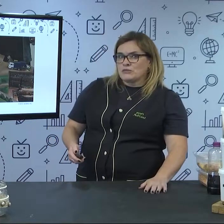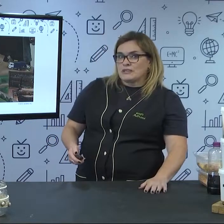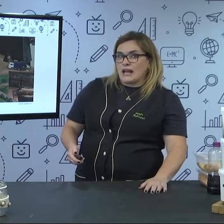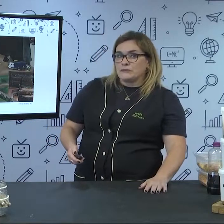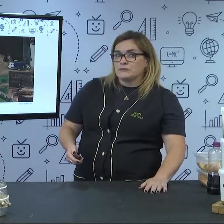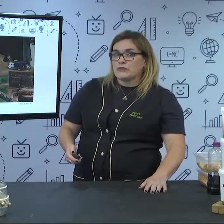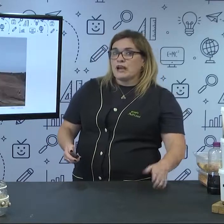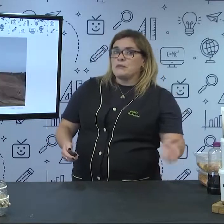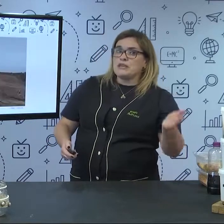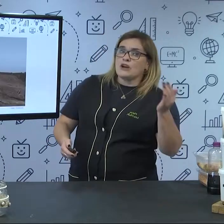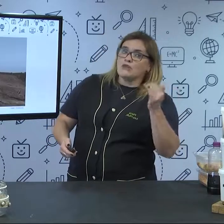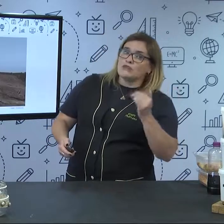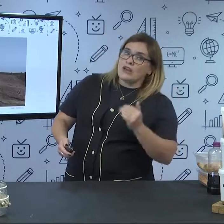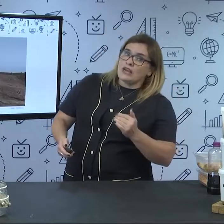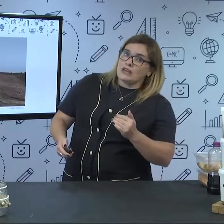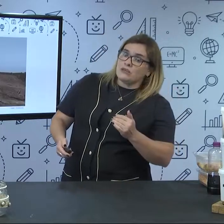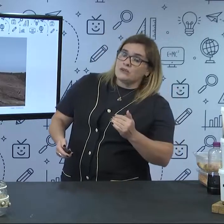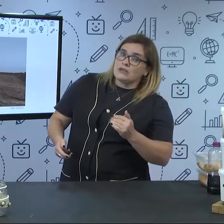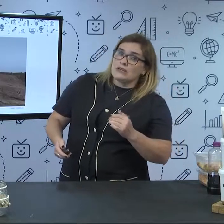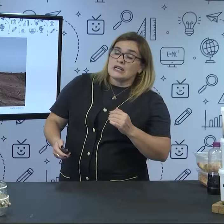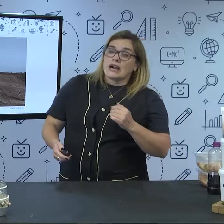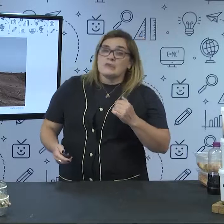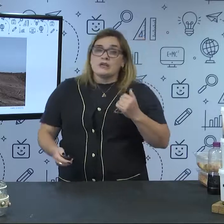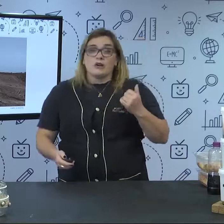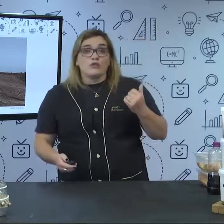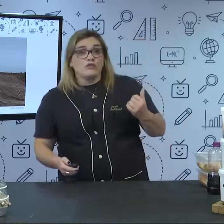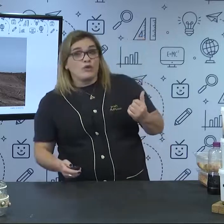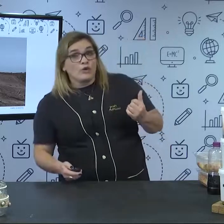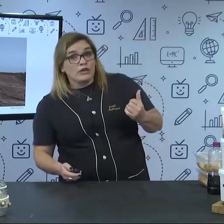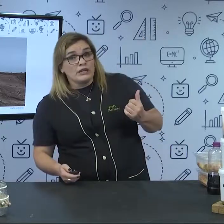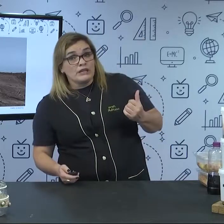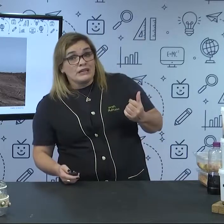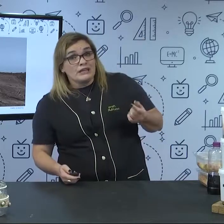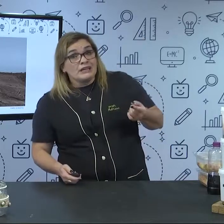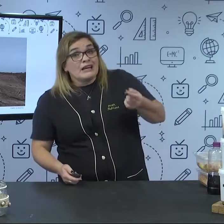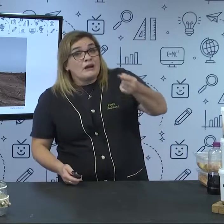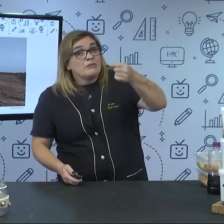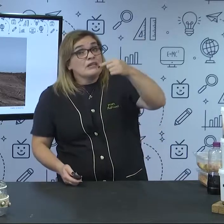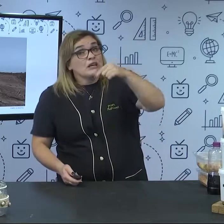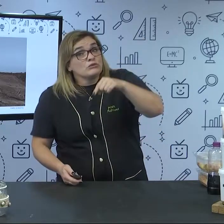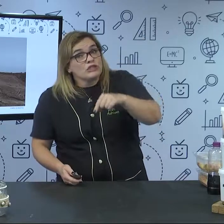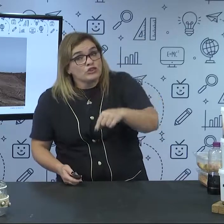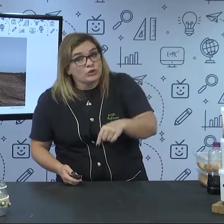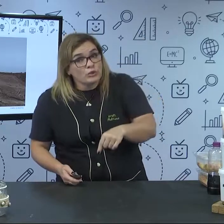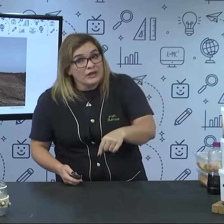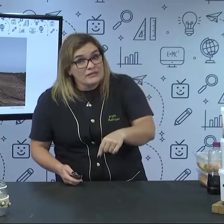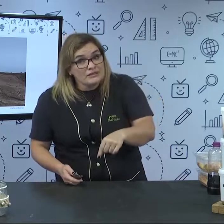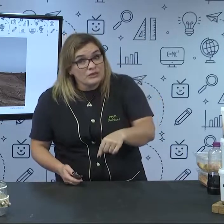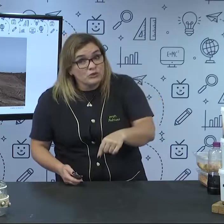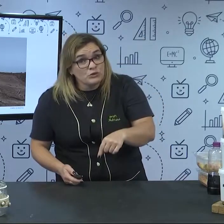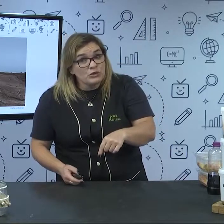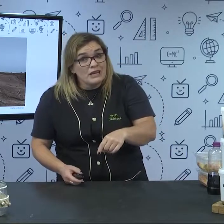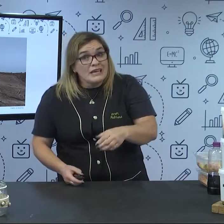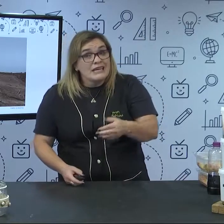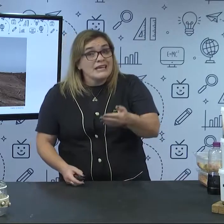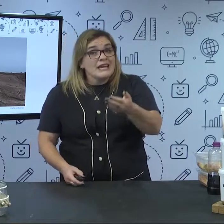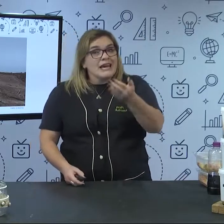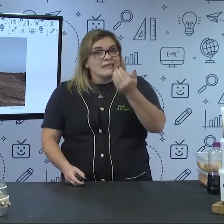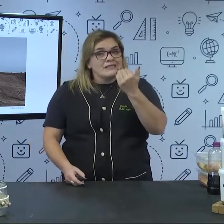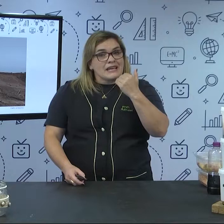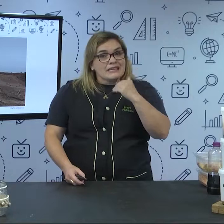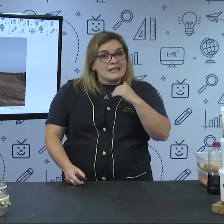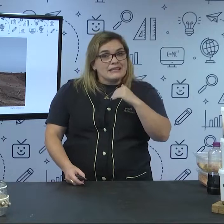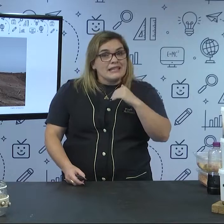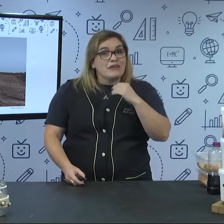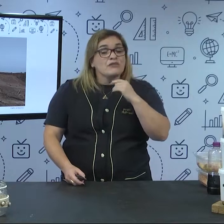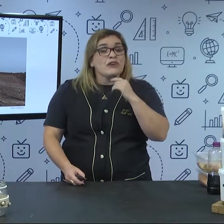Então vamos lá. Caminhão veio, caminhão foi, caminhão deixou o resíduo e